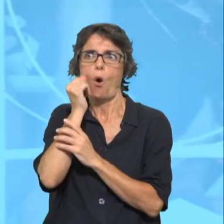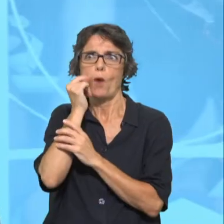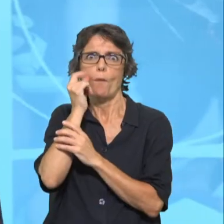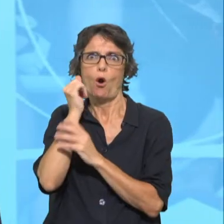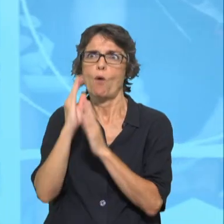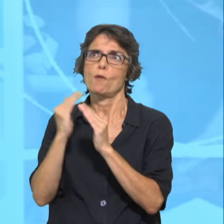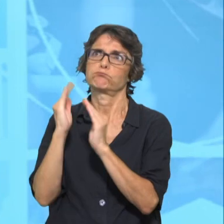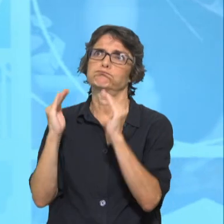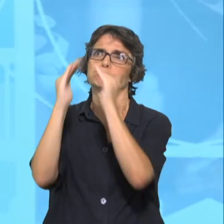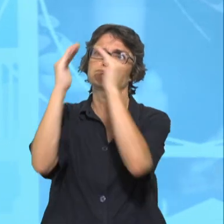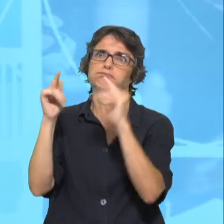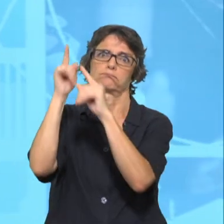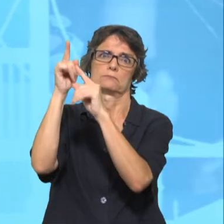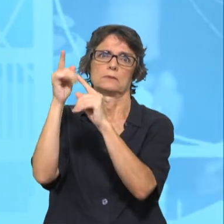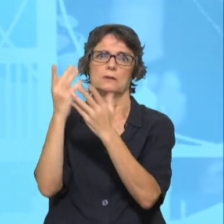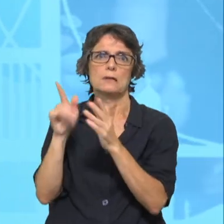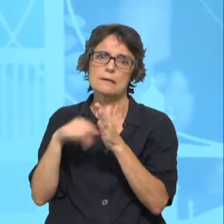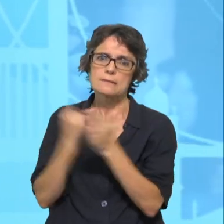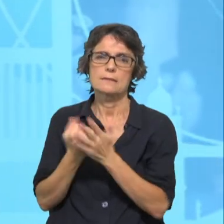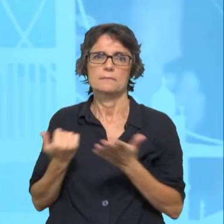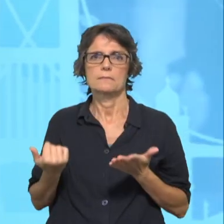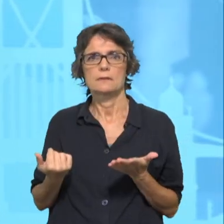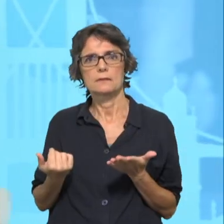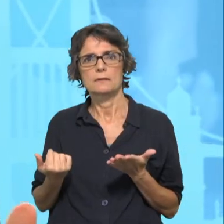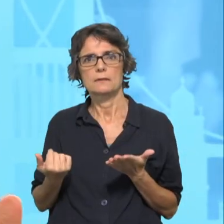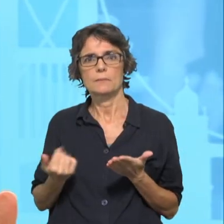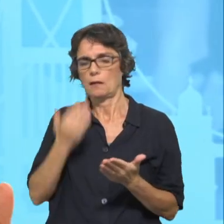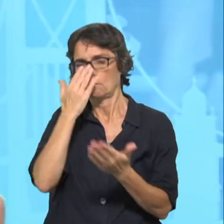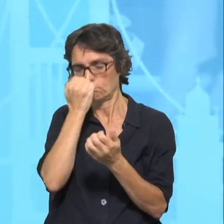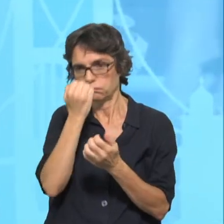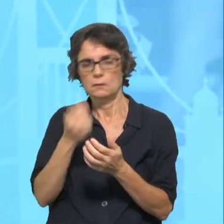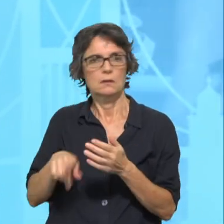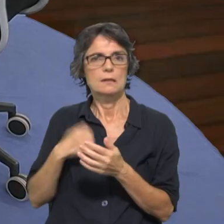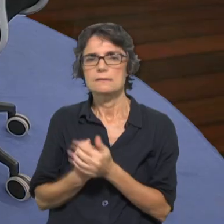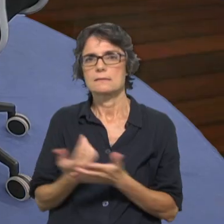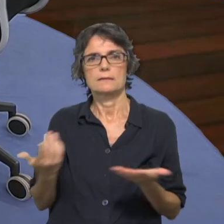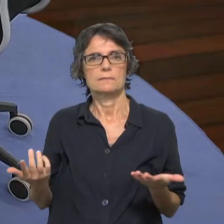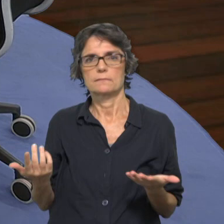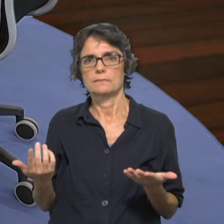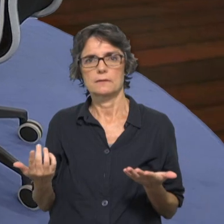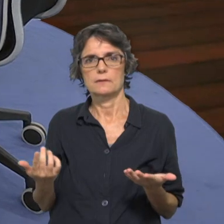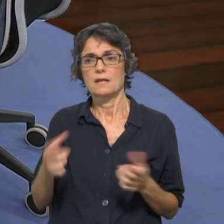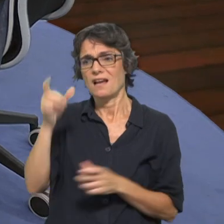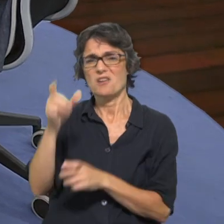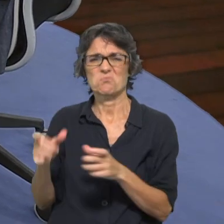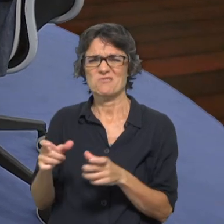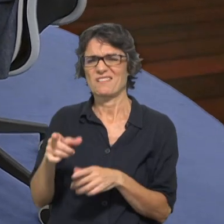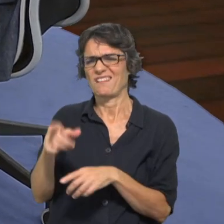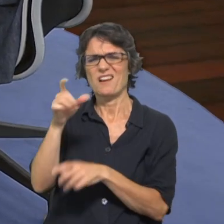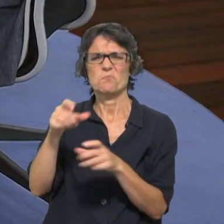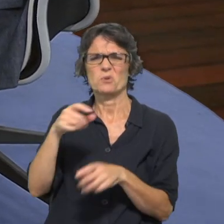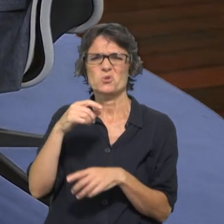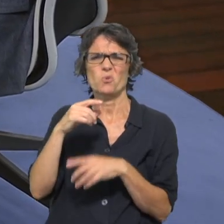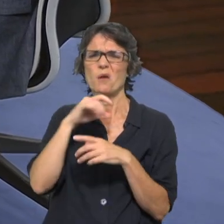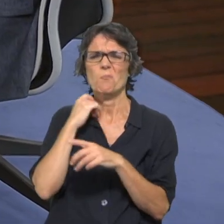portanto, esbarra-se sempre com essa noção de que os leigos são ignorantes, as leigas